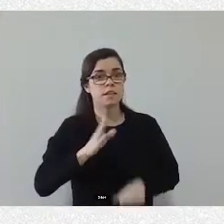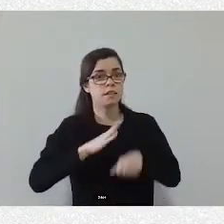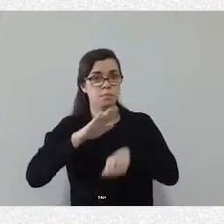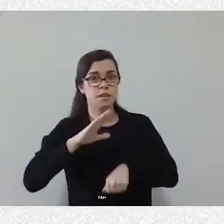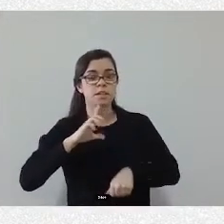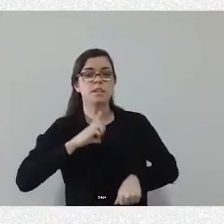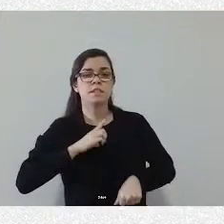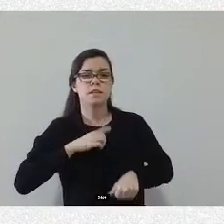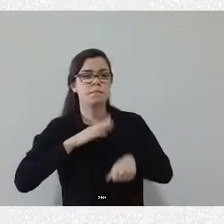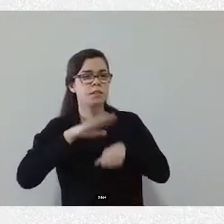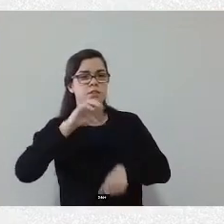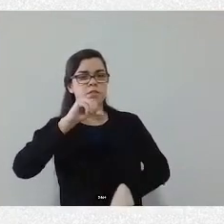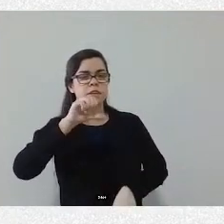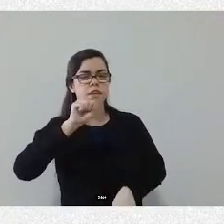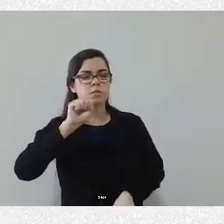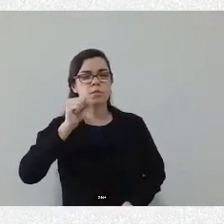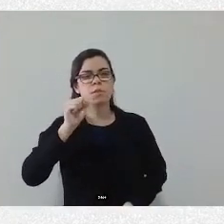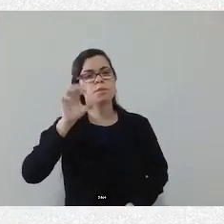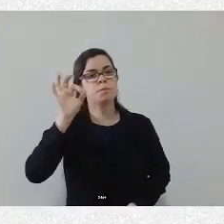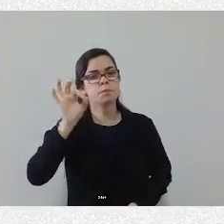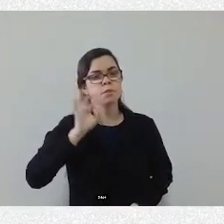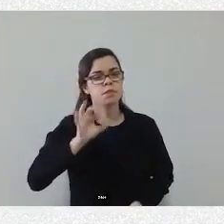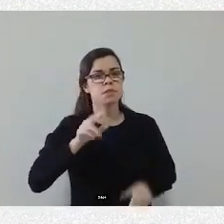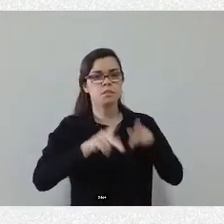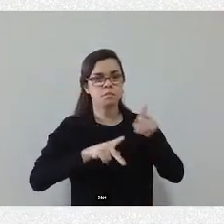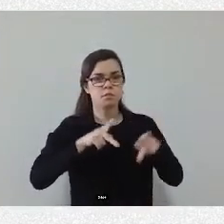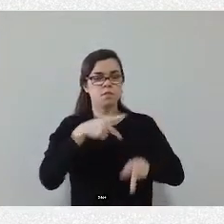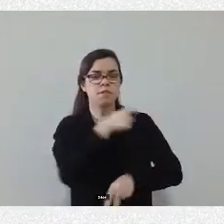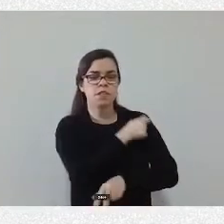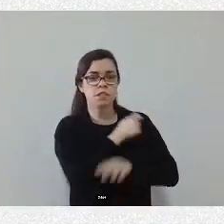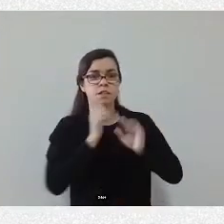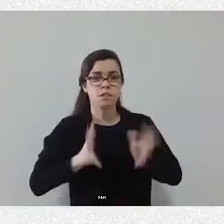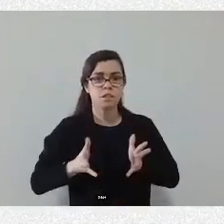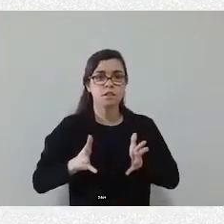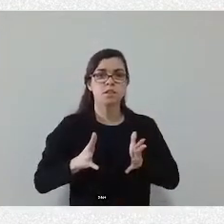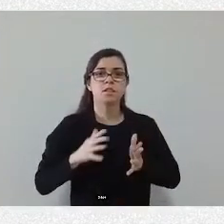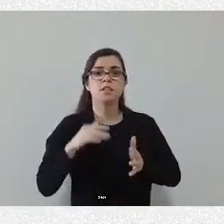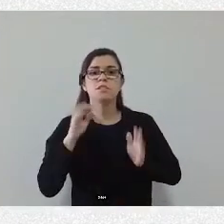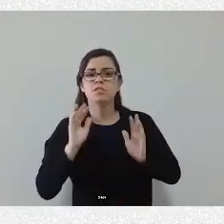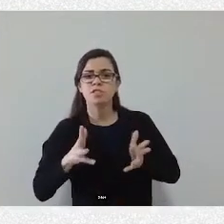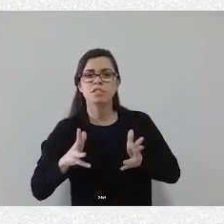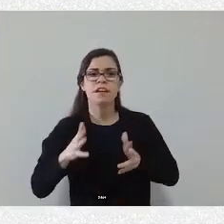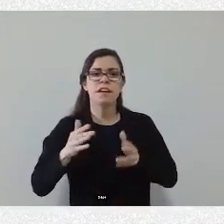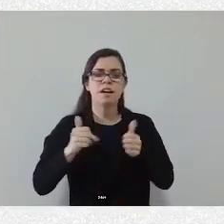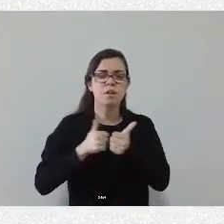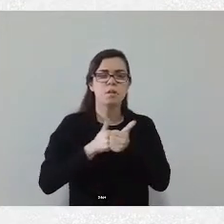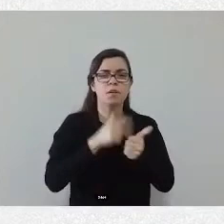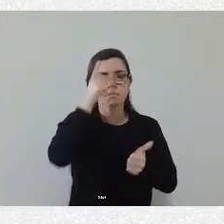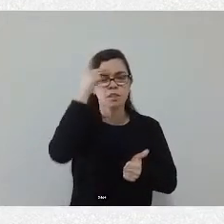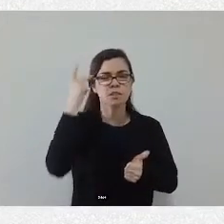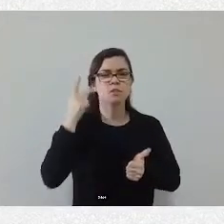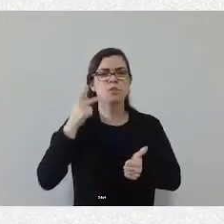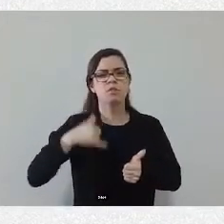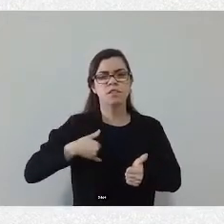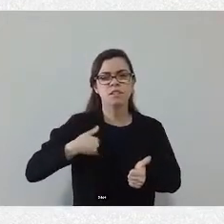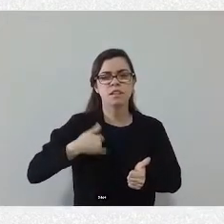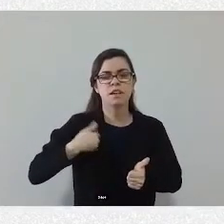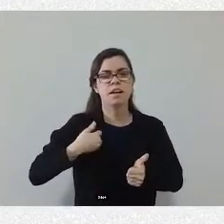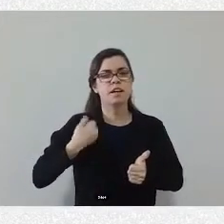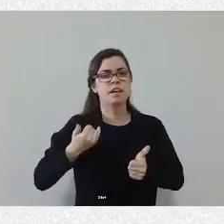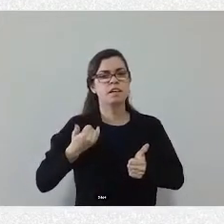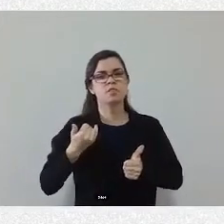né? Se já faz um recrutamento acima dessa idade, do público que